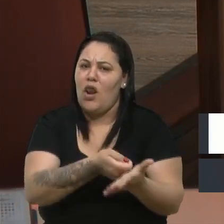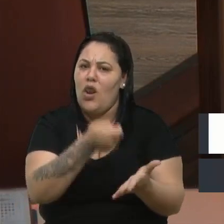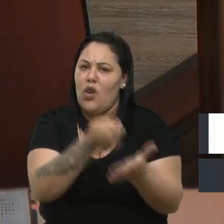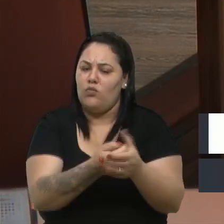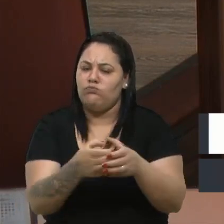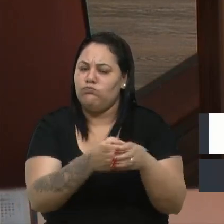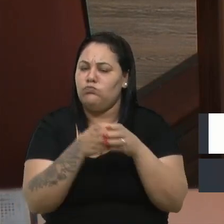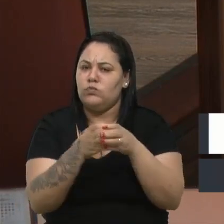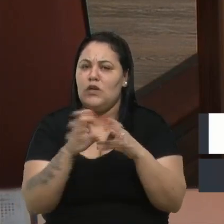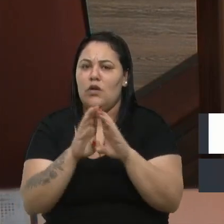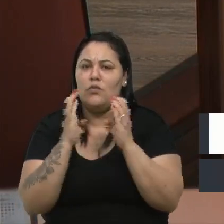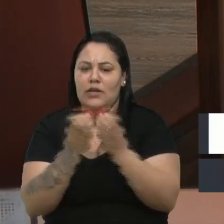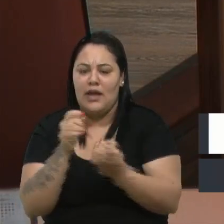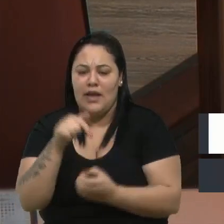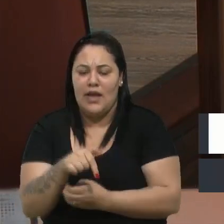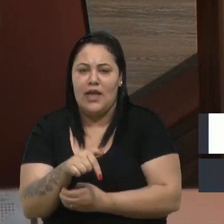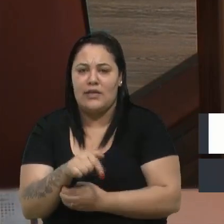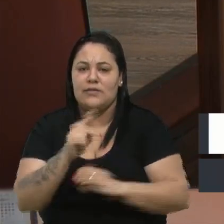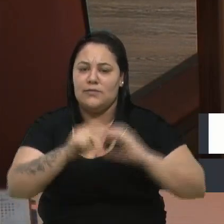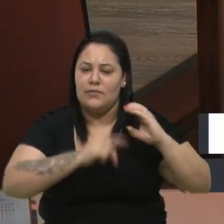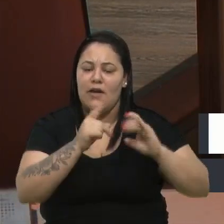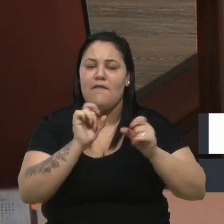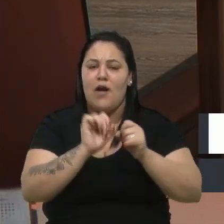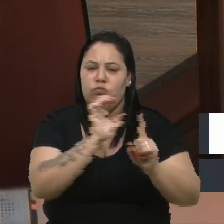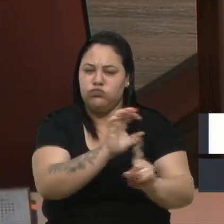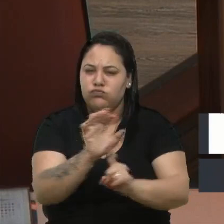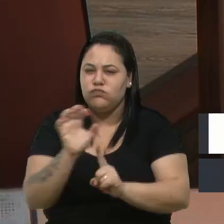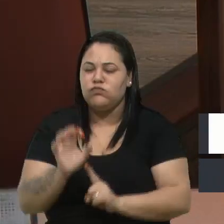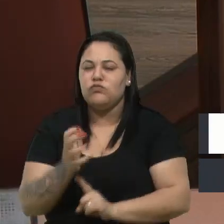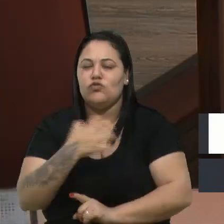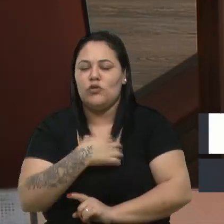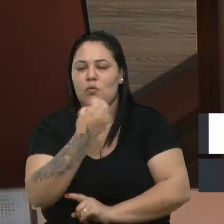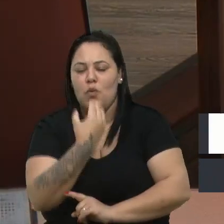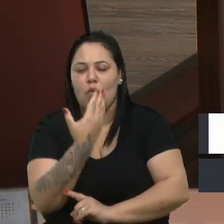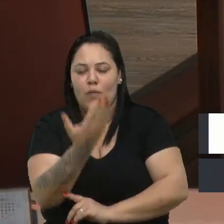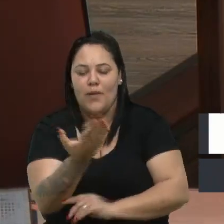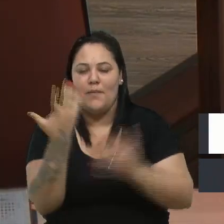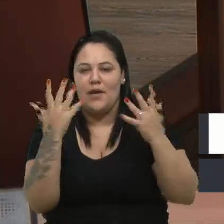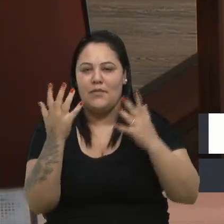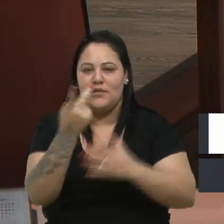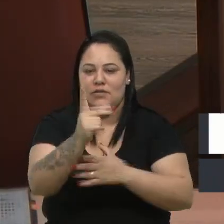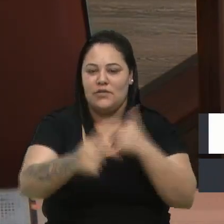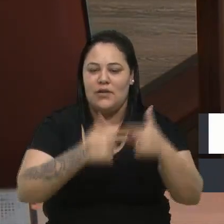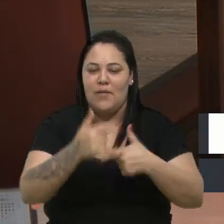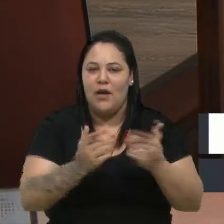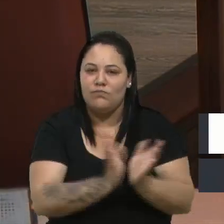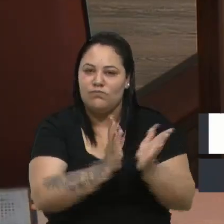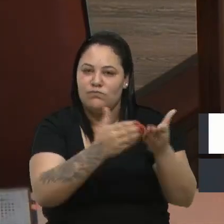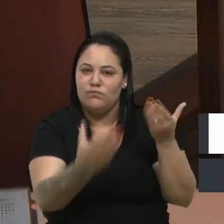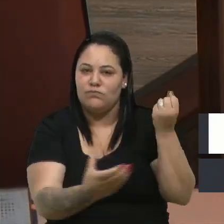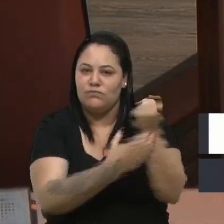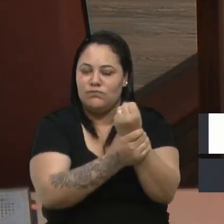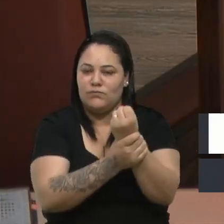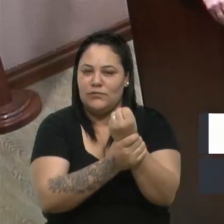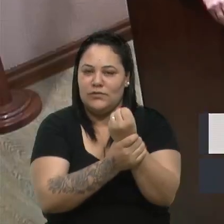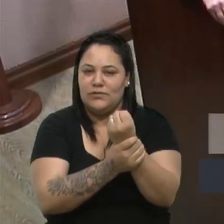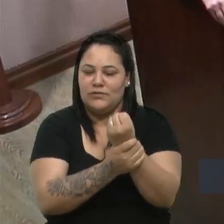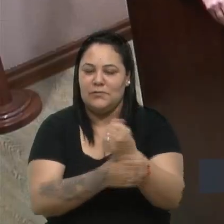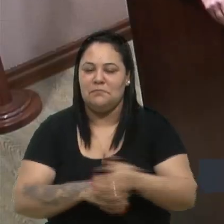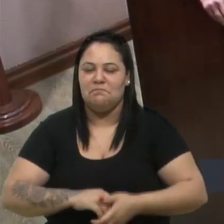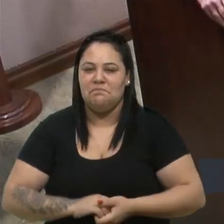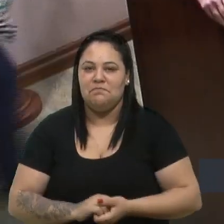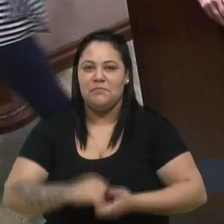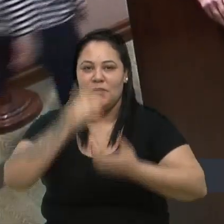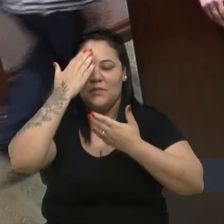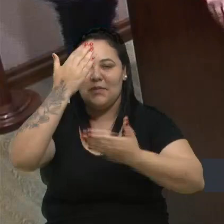essa Câmara de Vereadores faz toda a diferença. E parabéns pelo teu trabalho frente a essa comissão importantíssima da Casa. Obrigado, vereadora. Desculpem